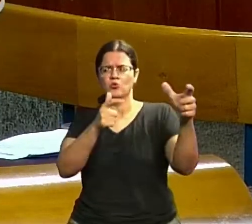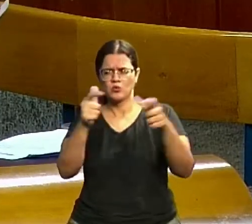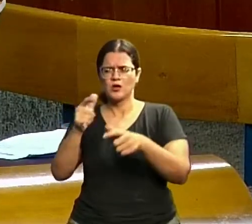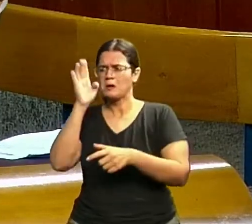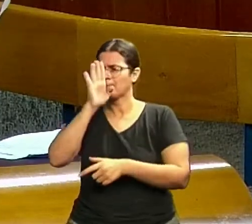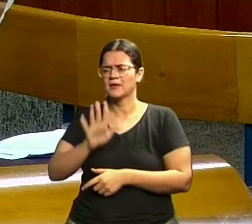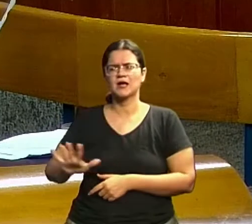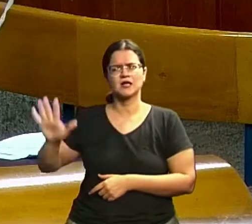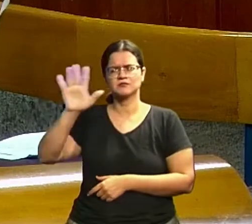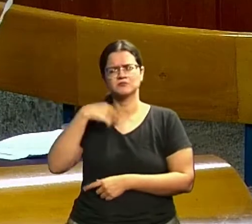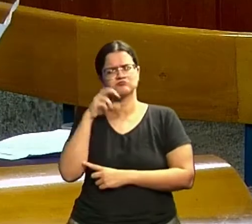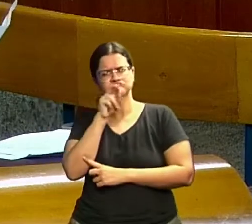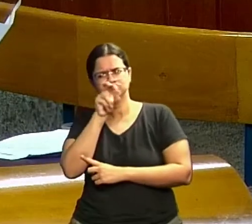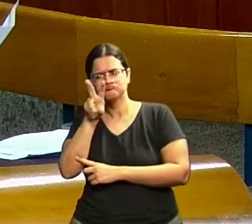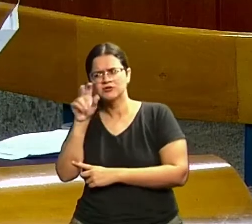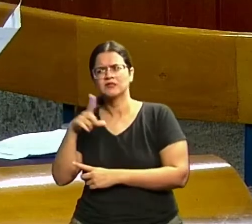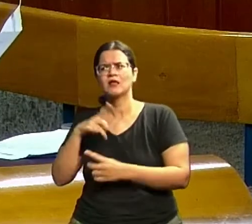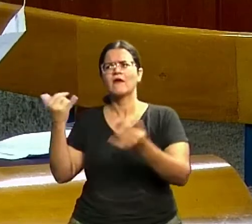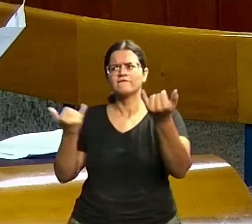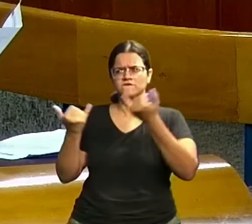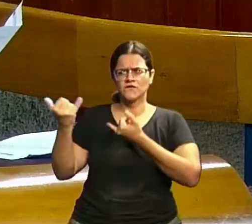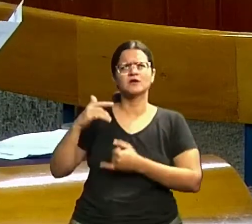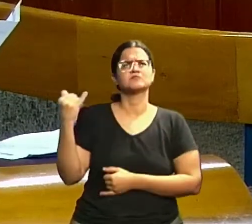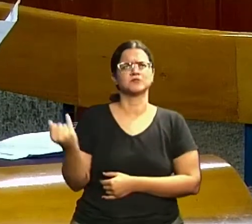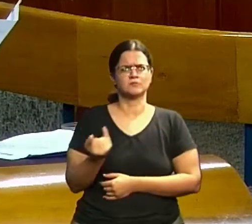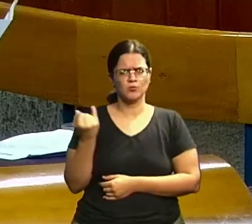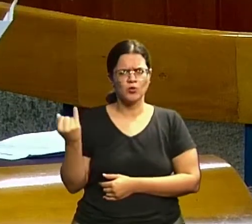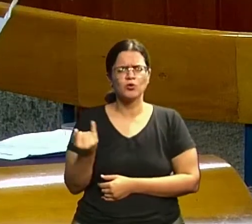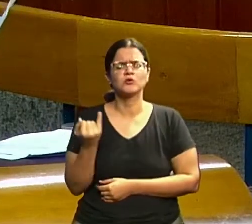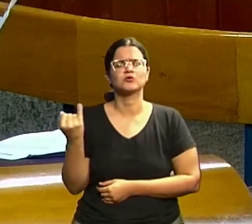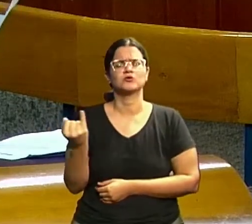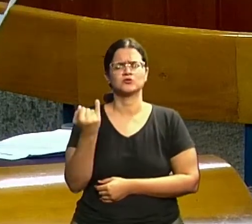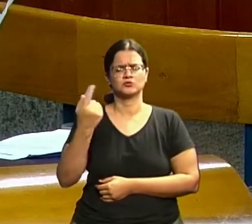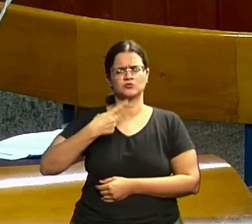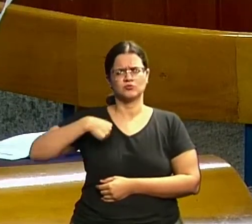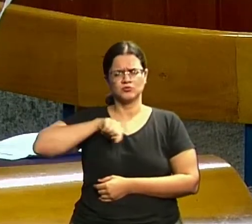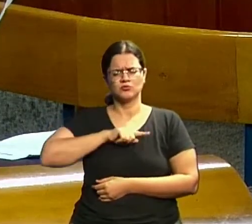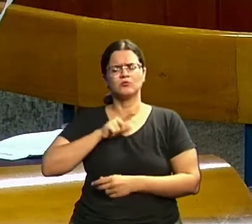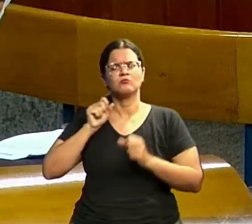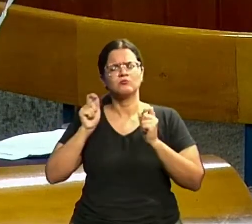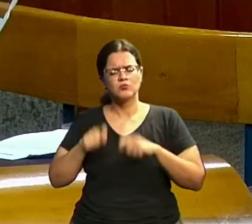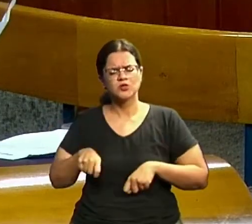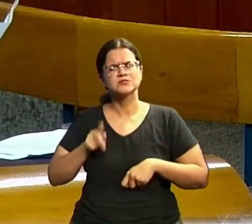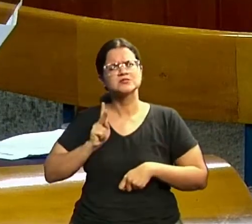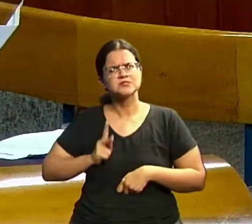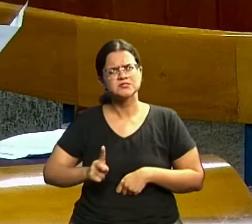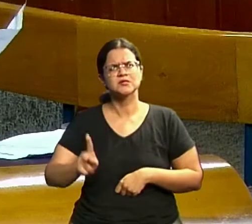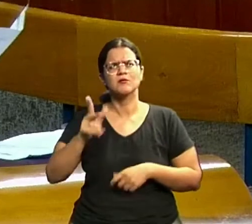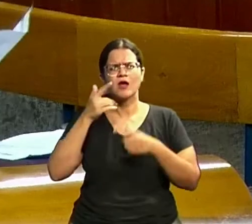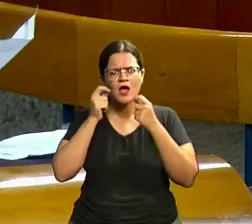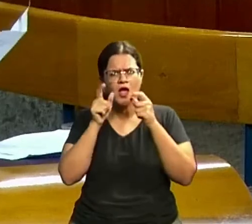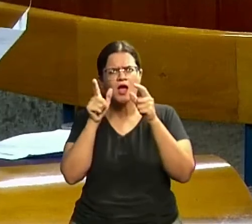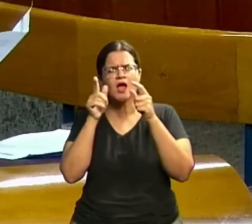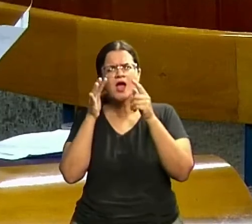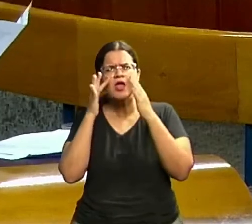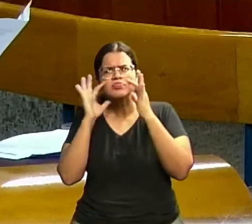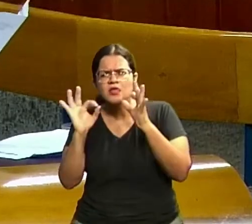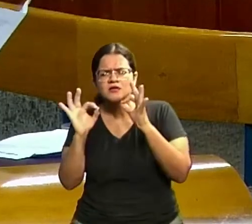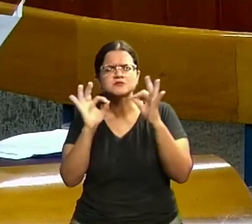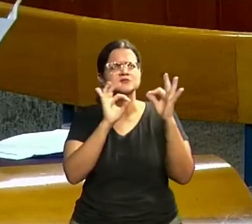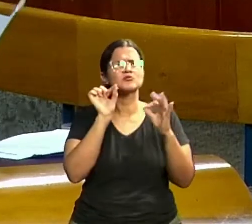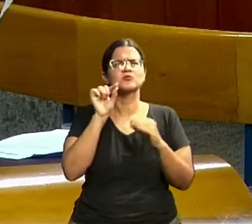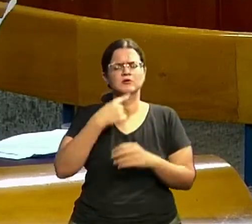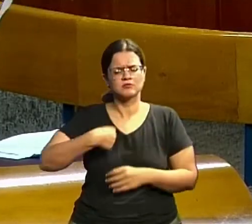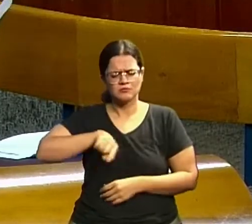Brasil, algumas informações que é importante para que possamos sempre estar atentos e